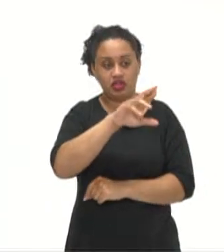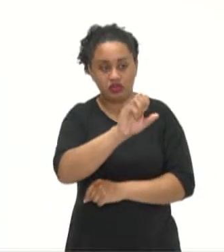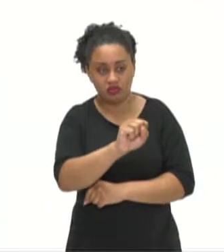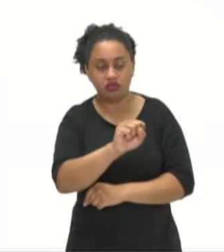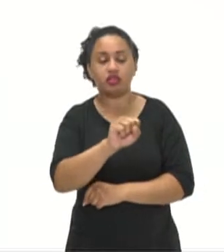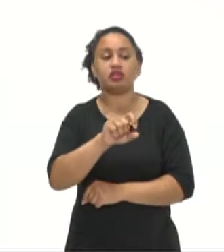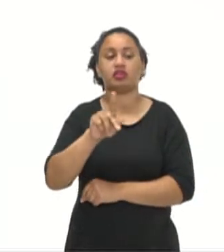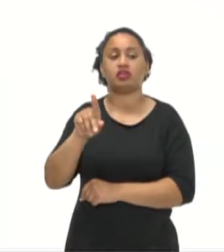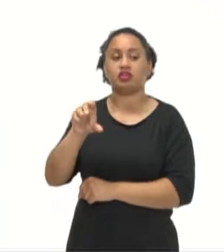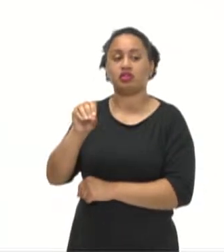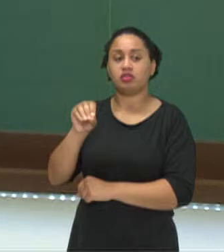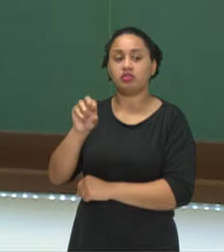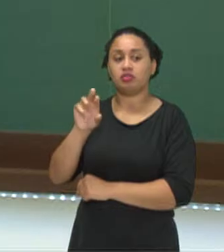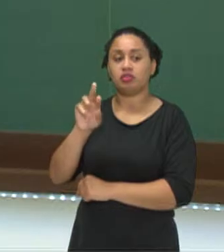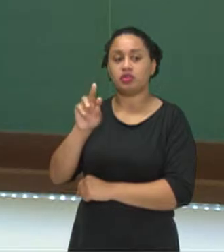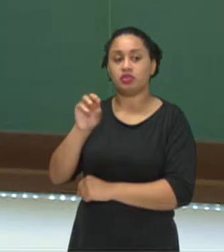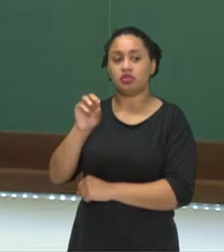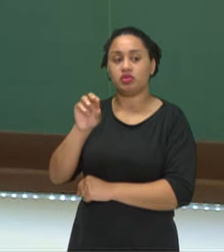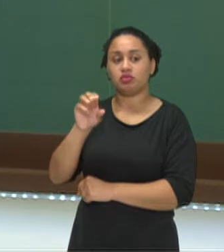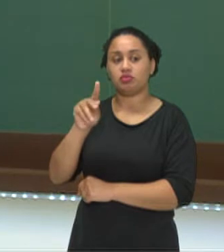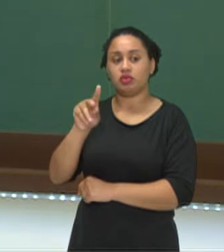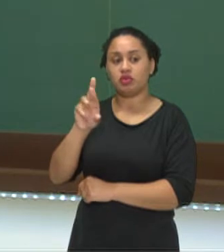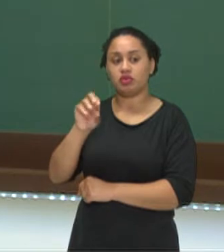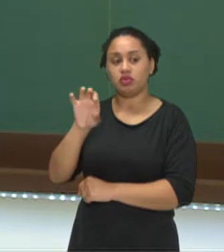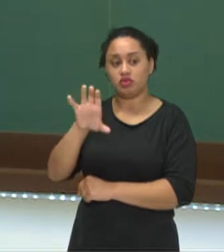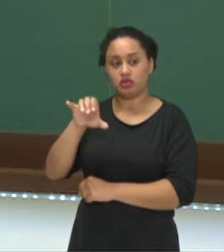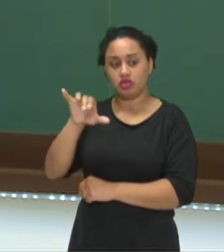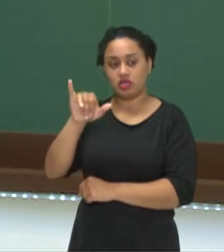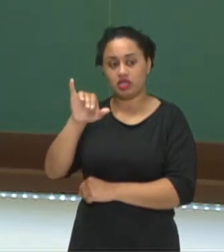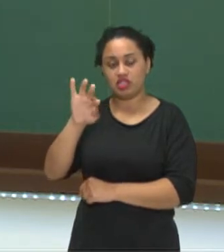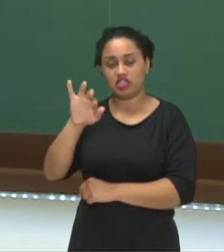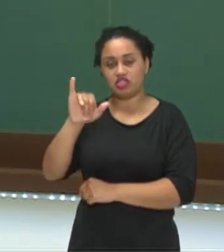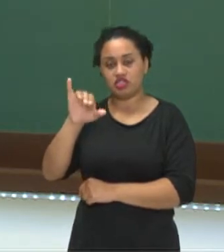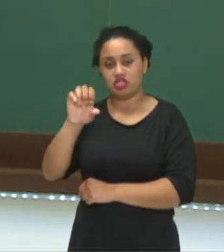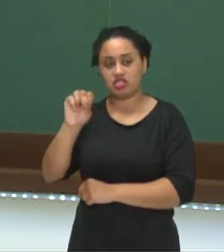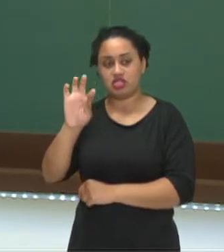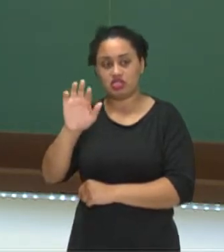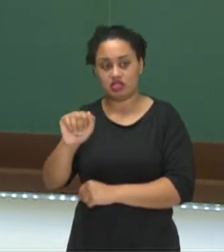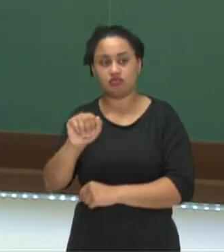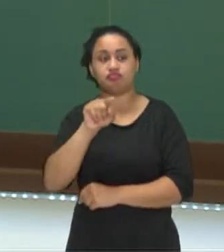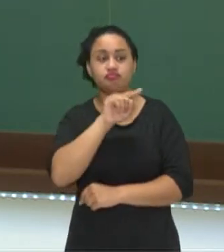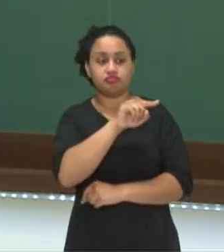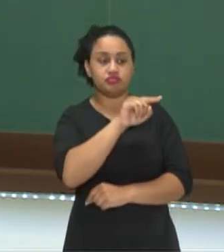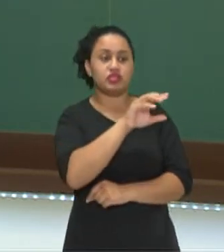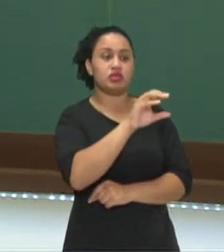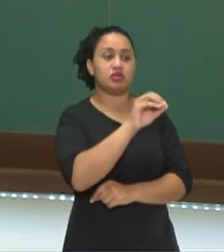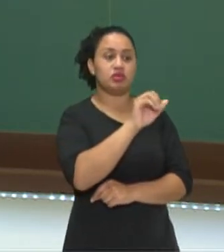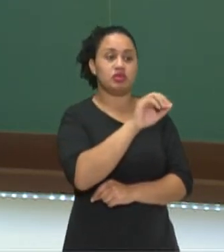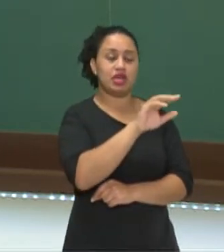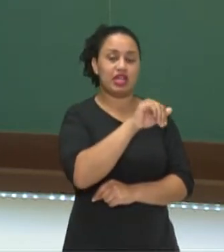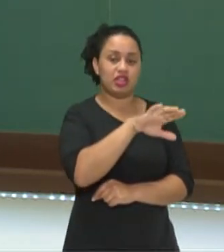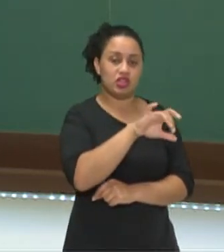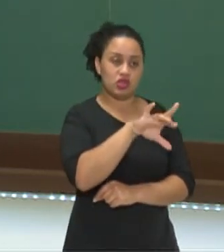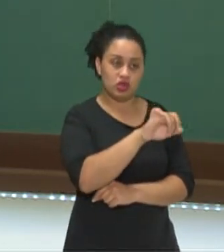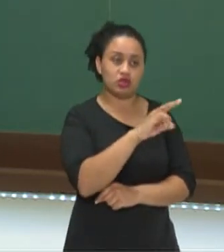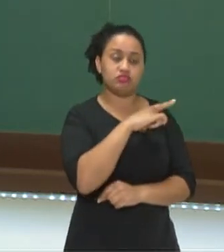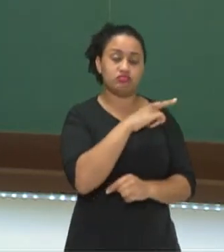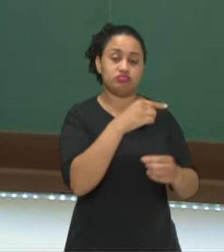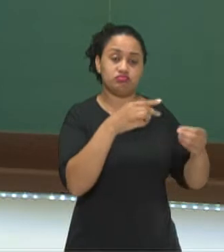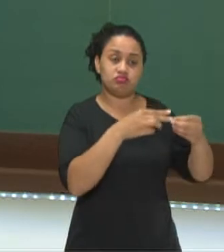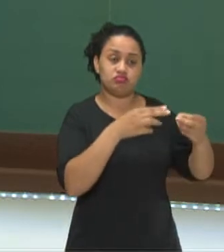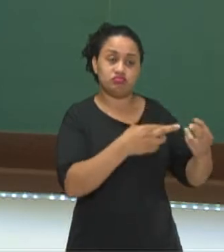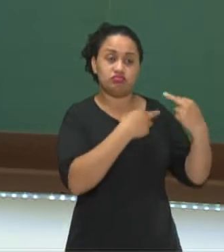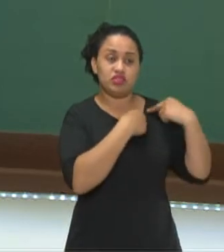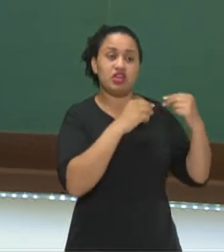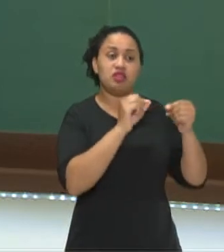coanoflagelados, com essa célula chamada de coanócito. Coanócito é uma célula responsável por fazer